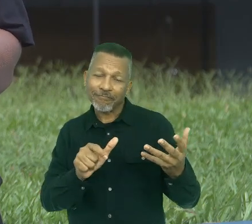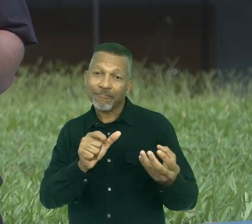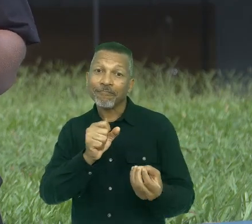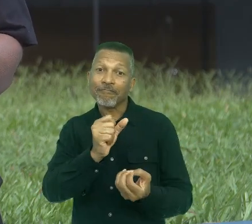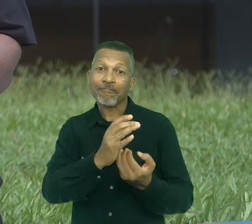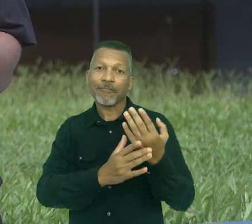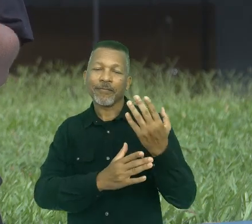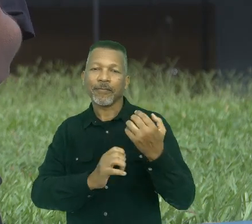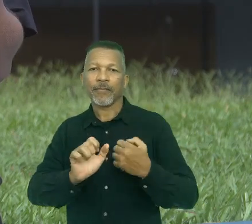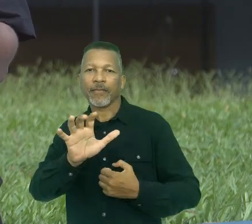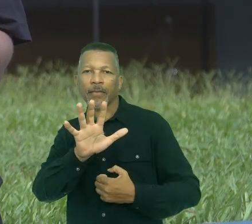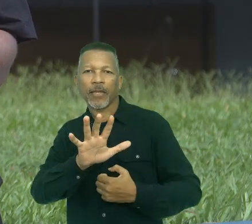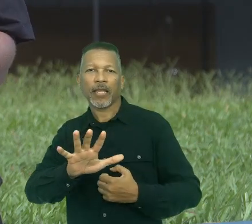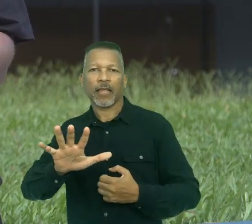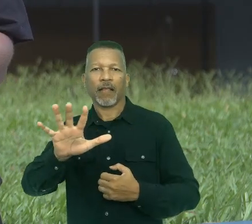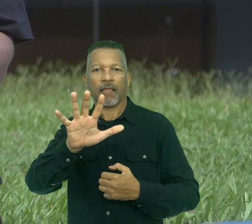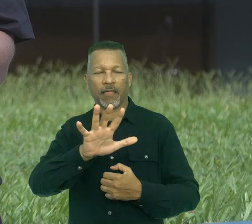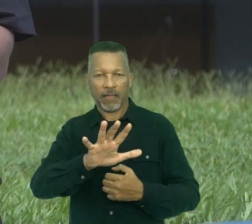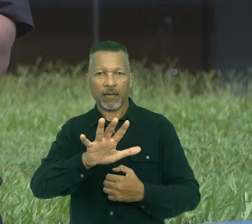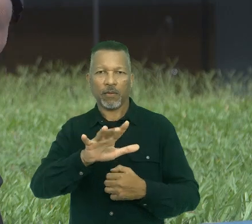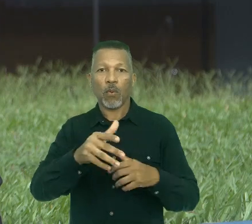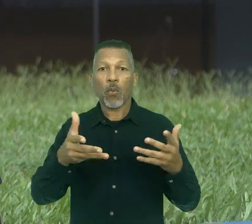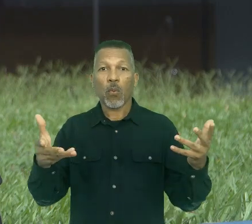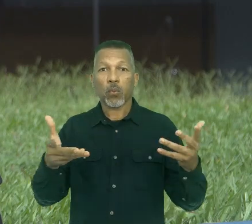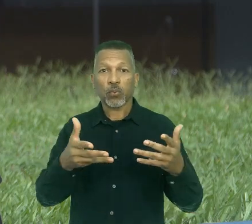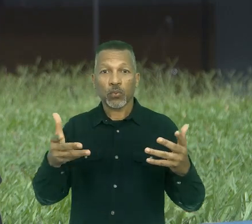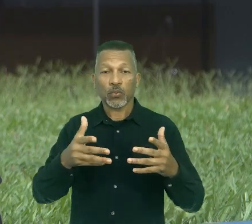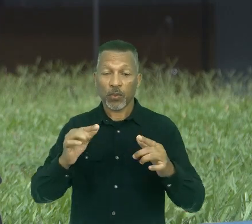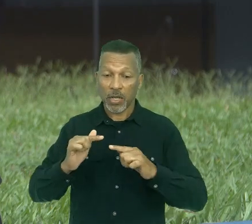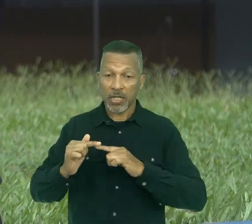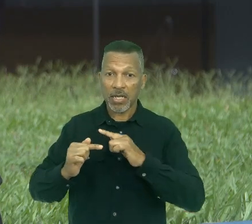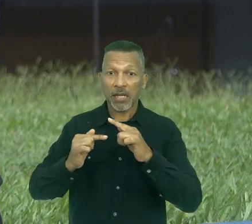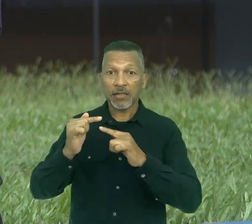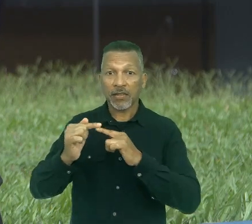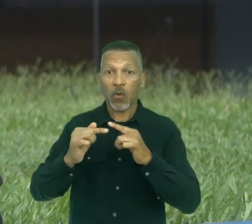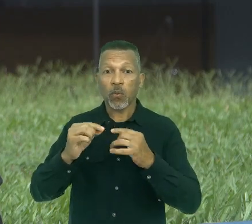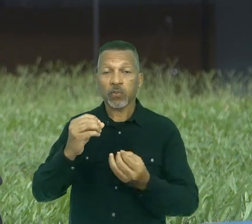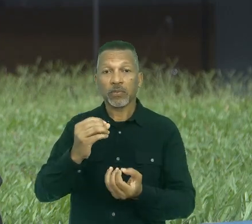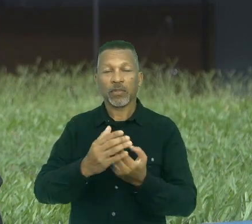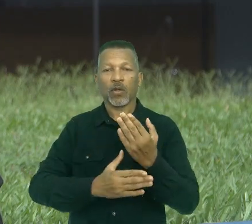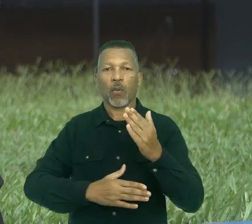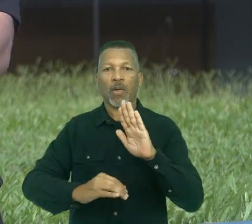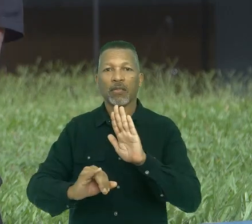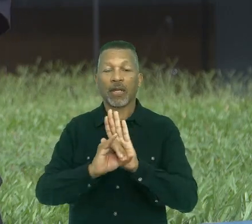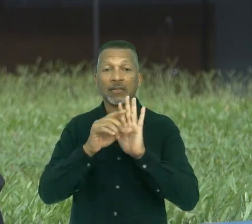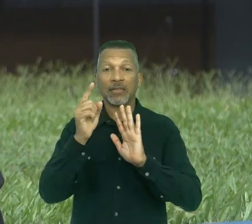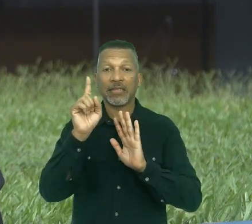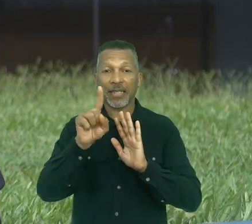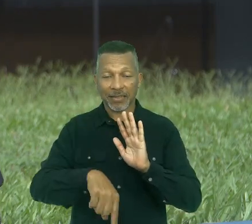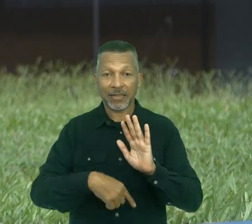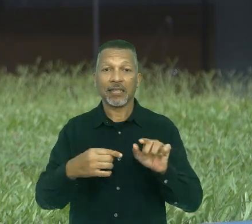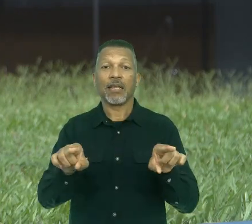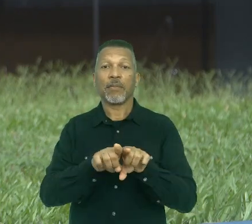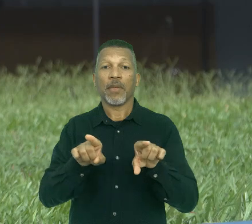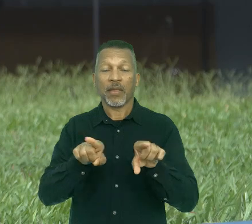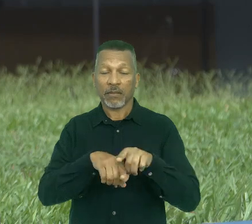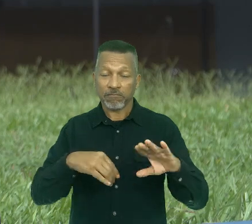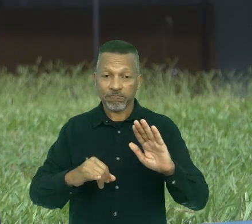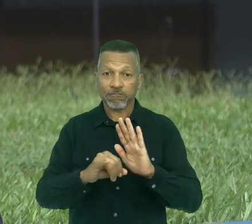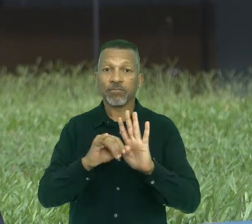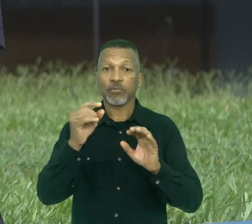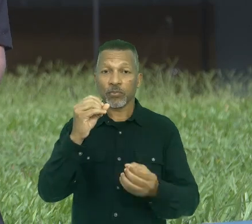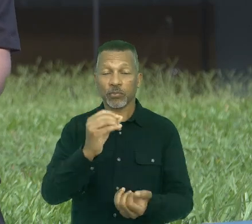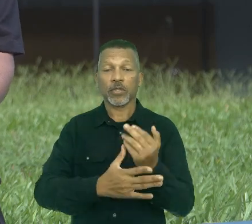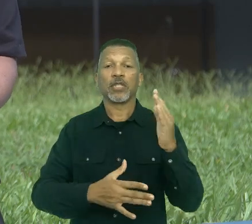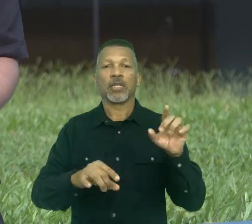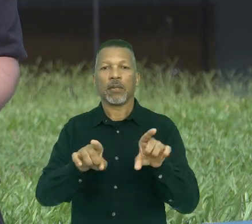esse cenário para que hoje uma geração se construa como identidade, e essa geração constrói também uma estrutura para